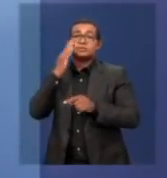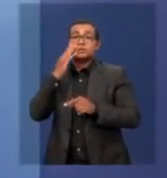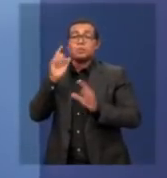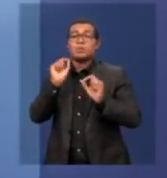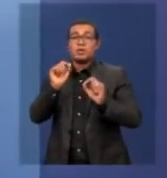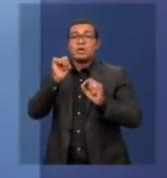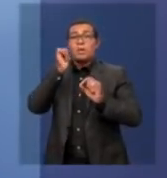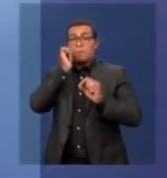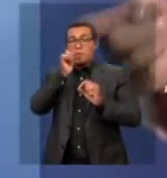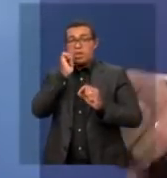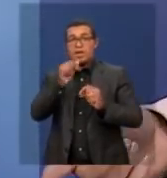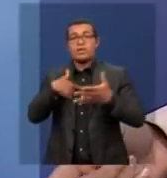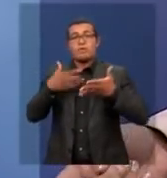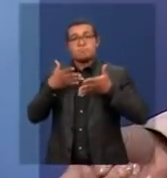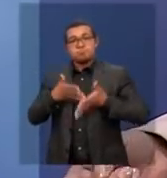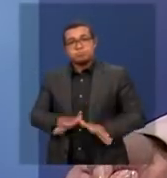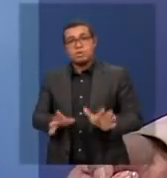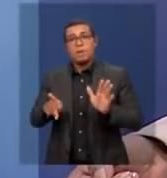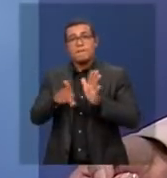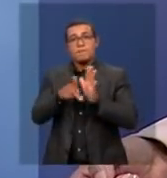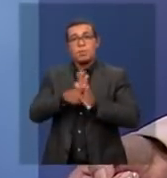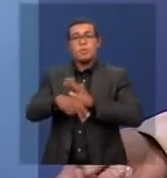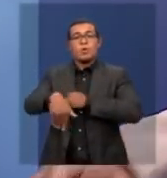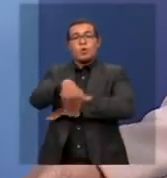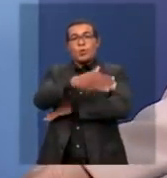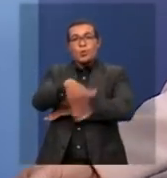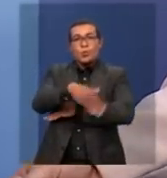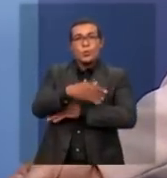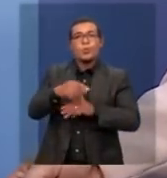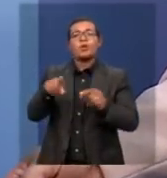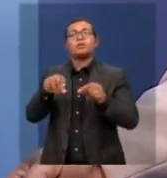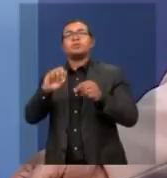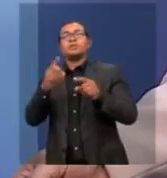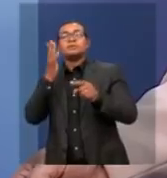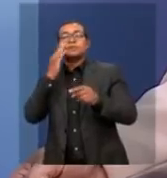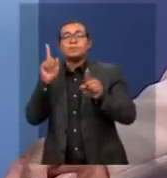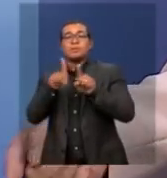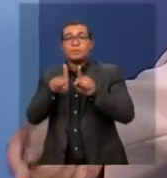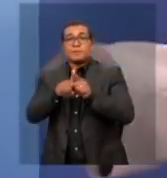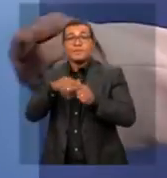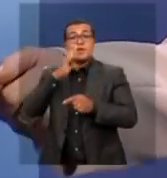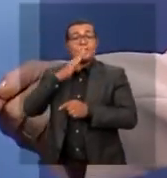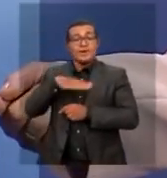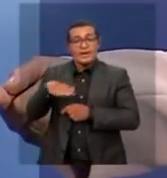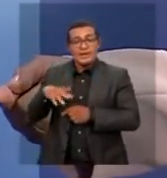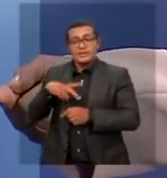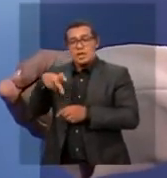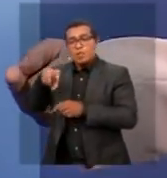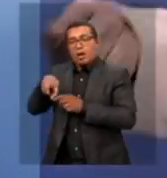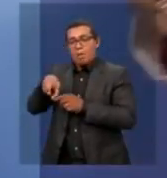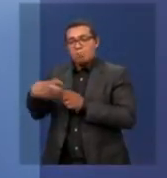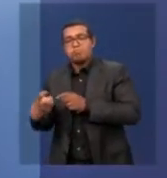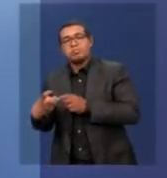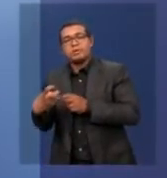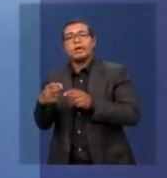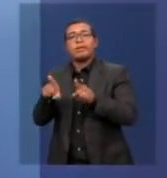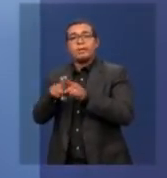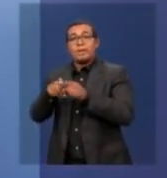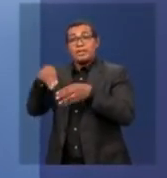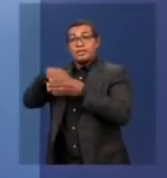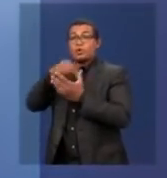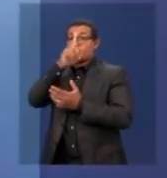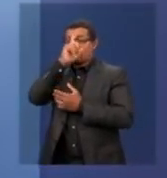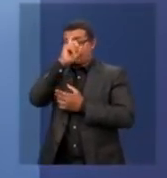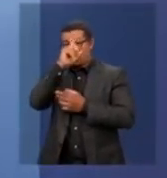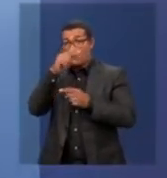que crianças estão caindo de cadeira de plástico na uti e não tem sequer um resfriador para atender que a situação da